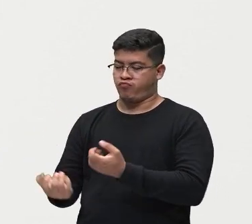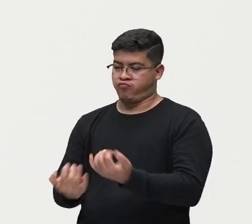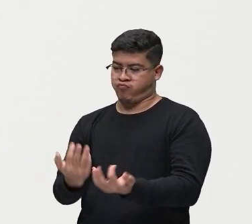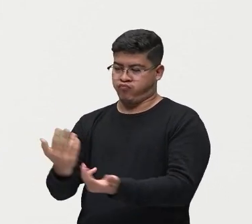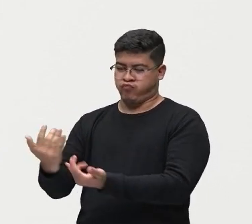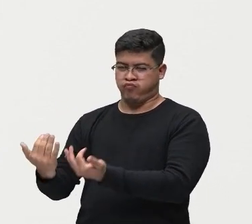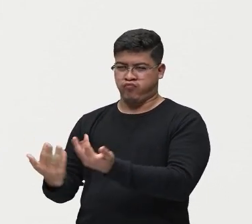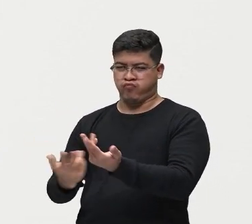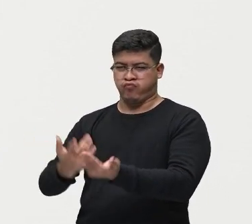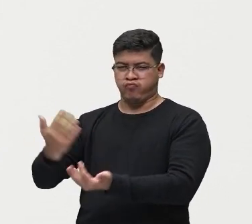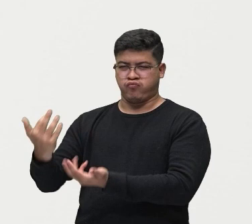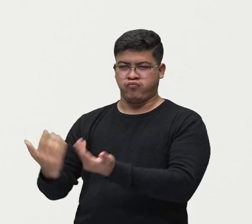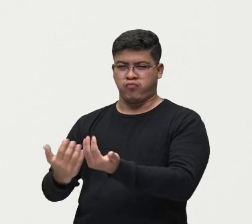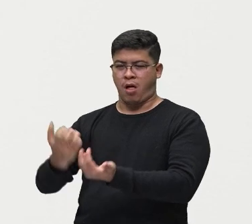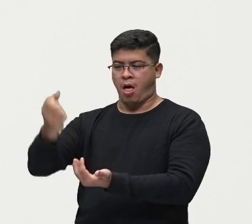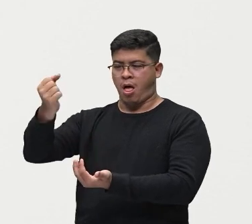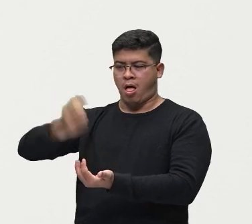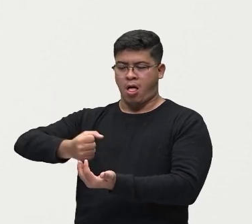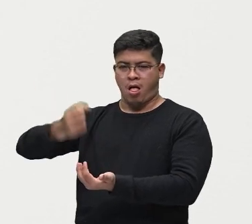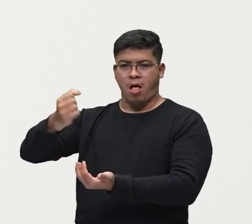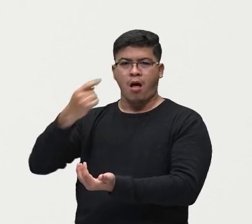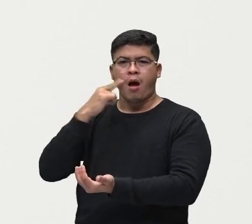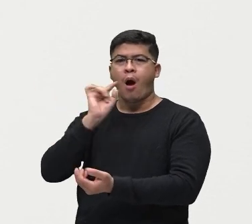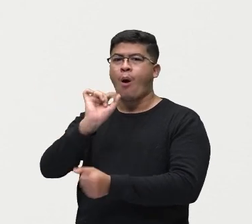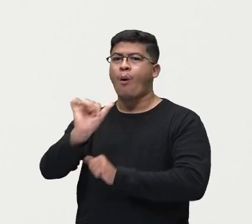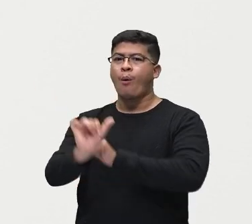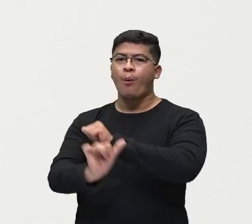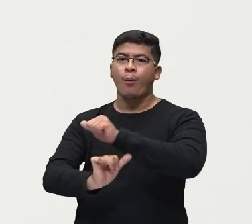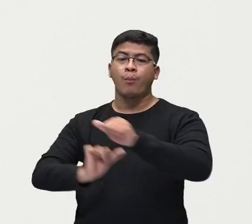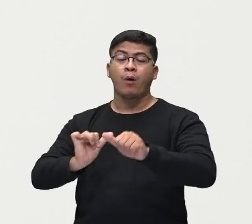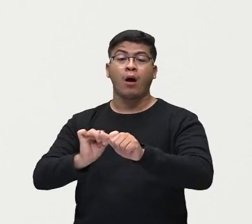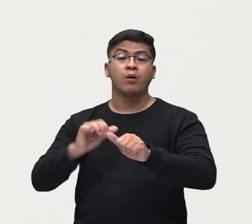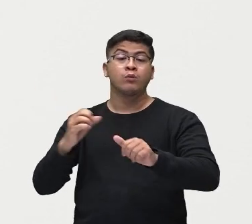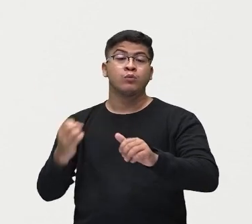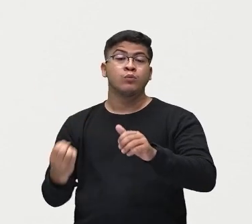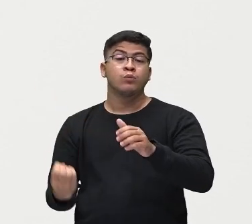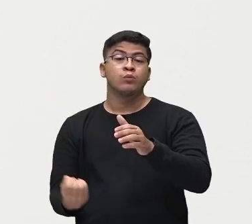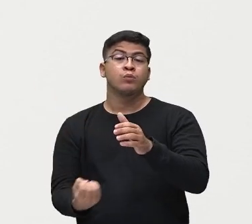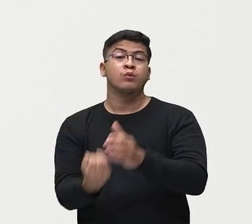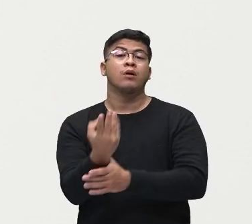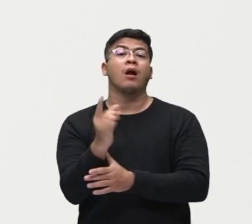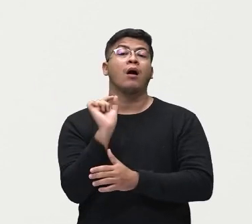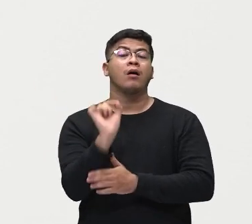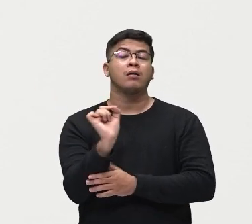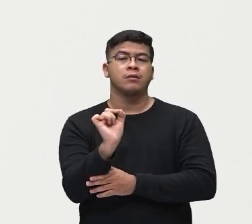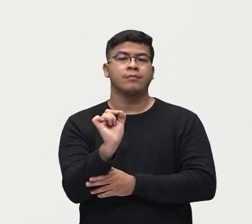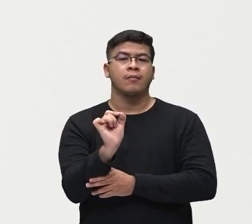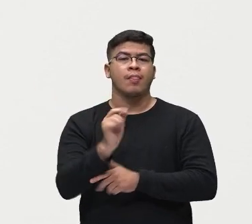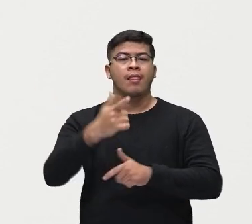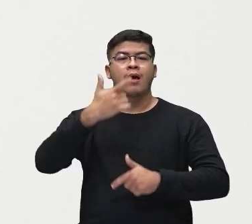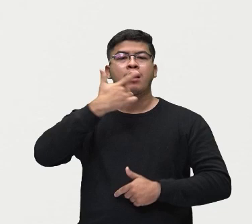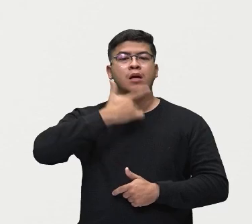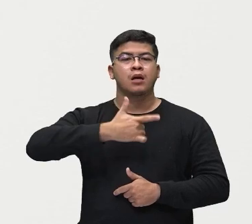na fabricação de queijos e manteiga. Reparem aqui que também há essa